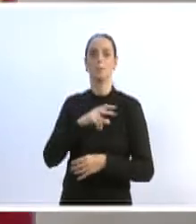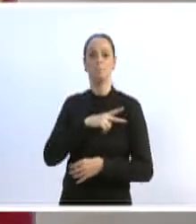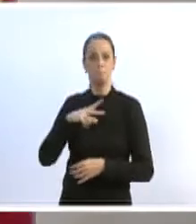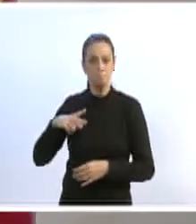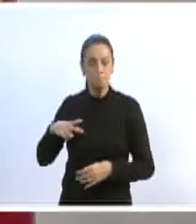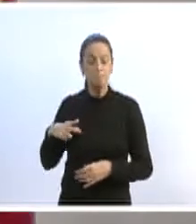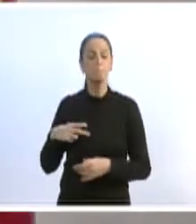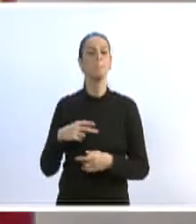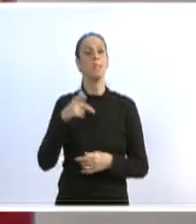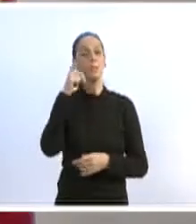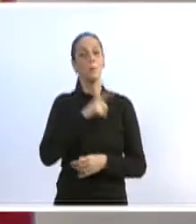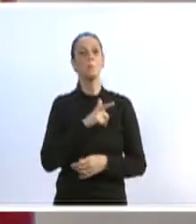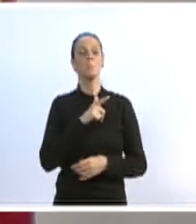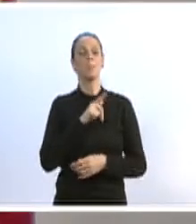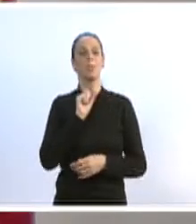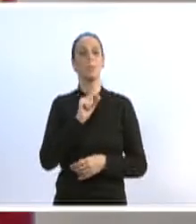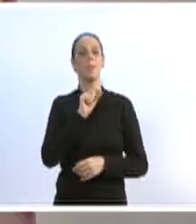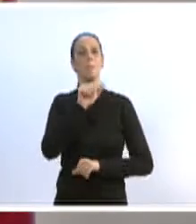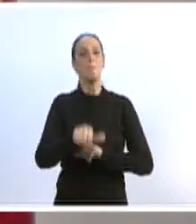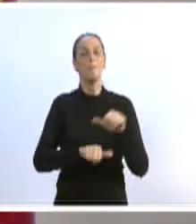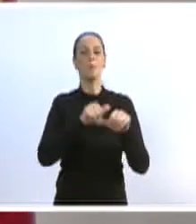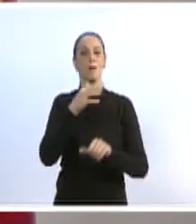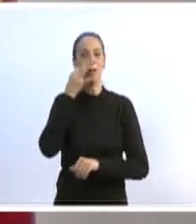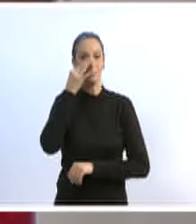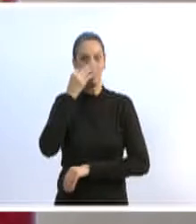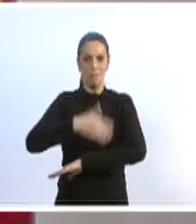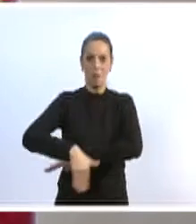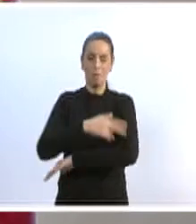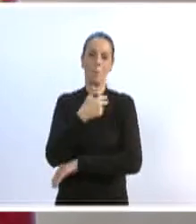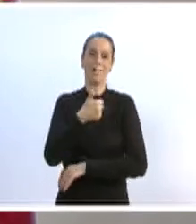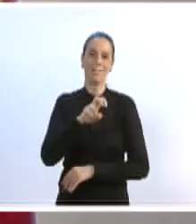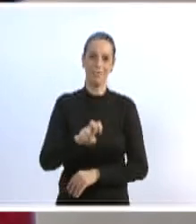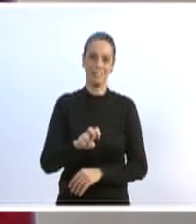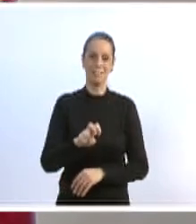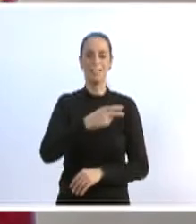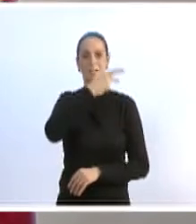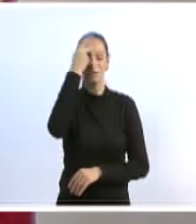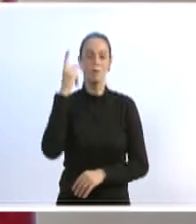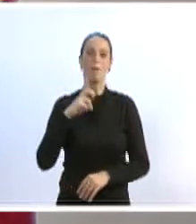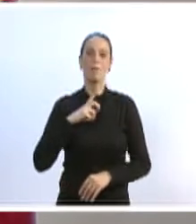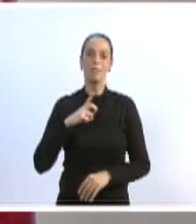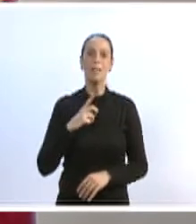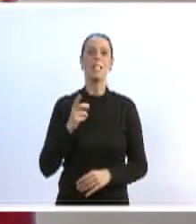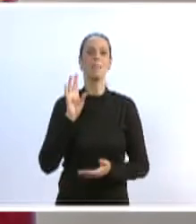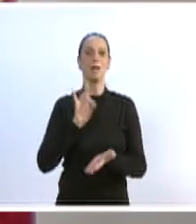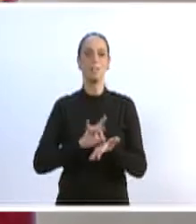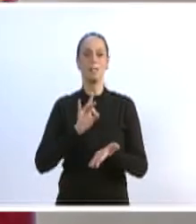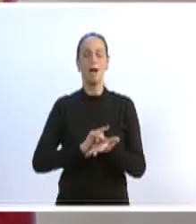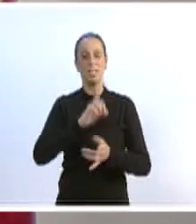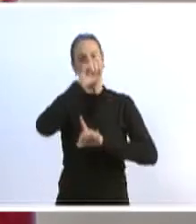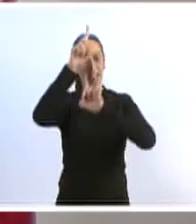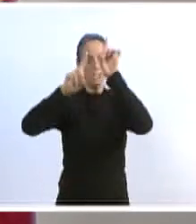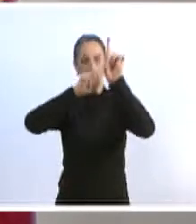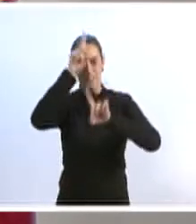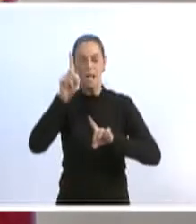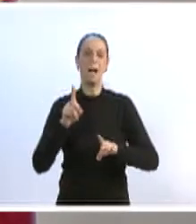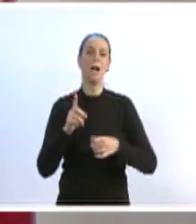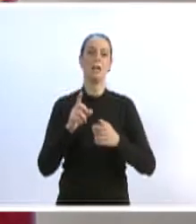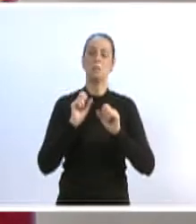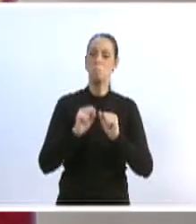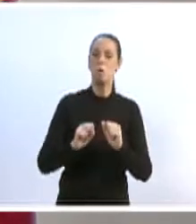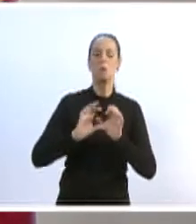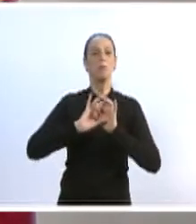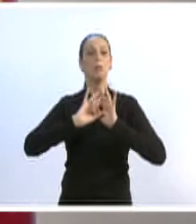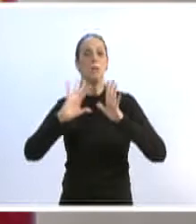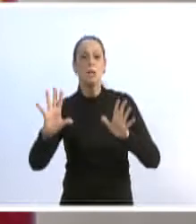possamos transformar a rua 15 no shopping aberto com liberdade com criatividade pra que todos faço aquilo